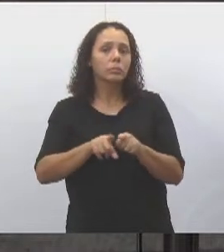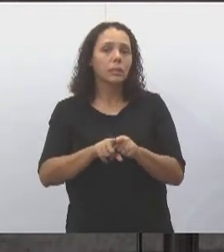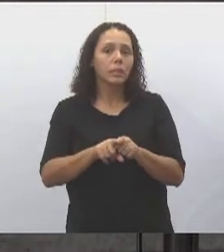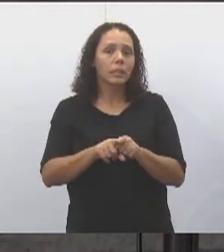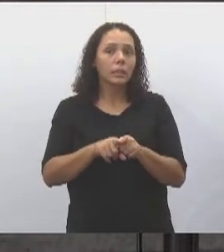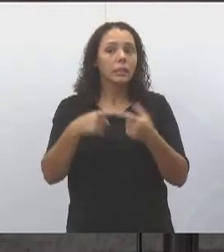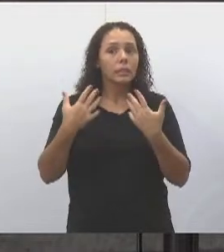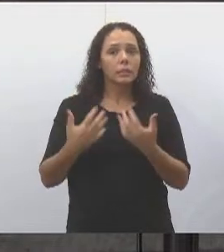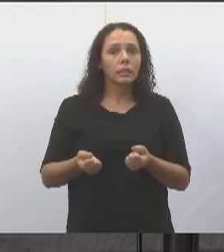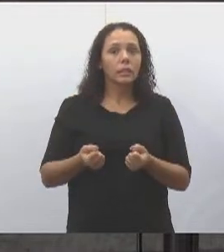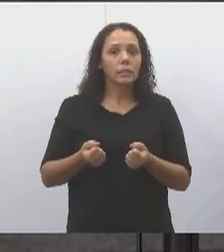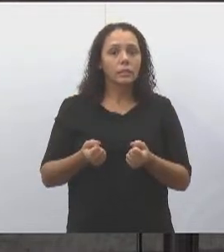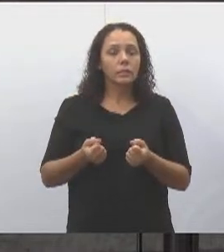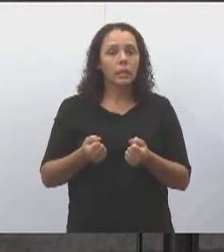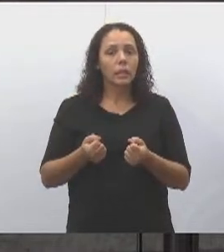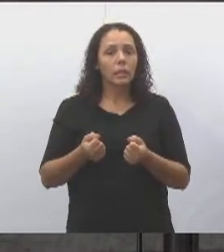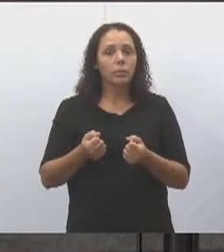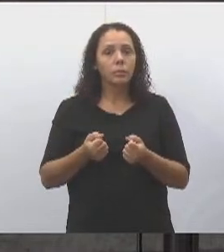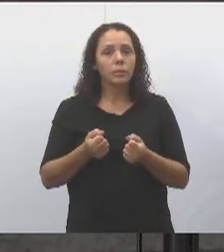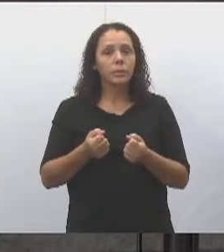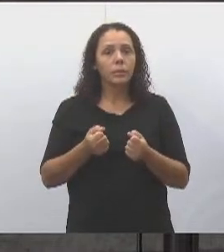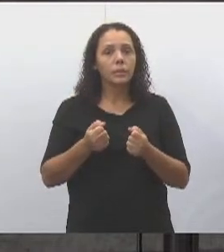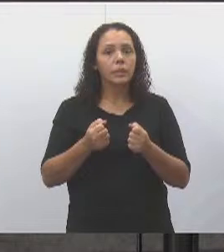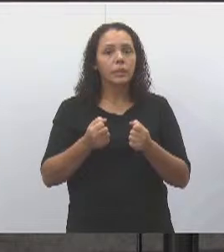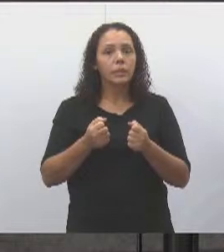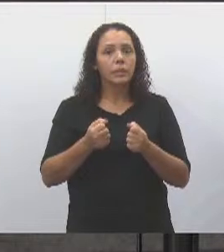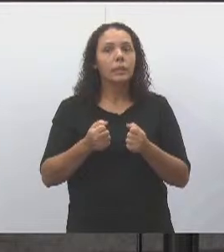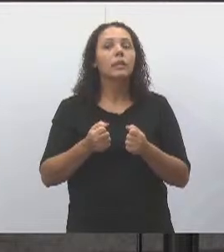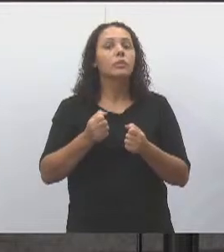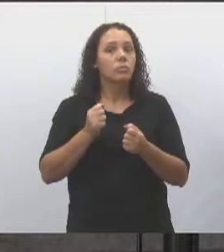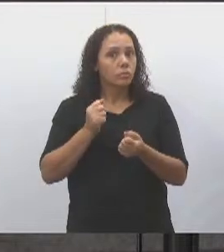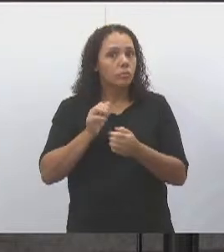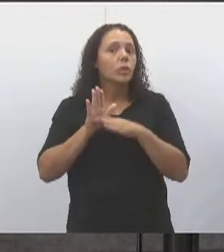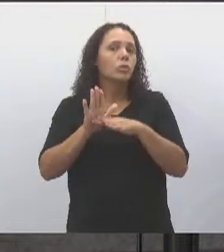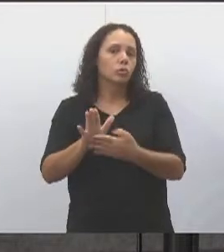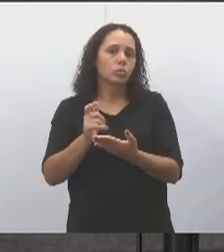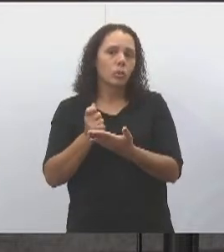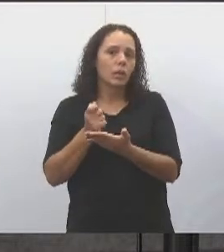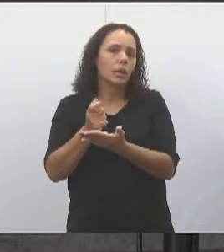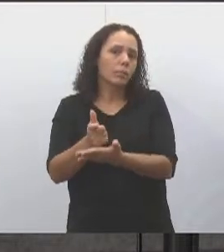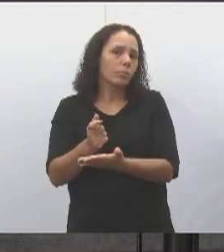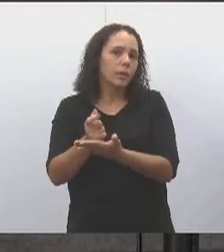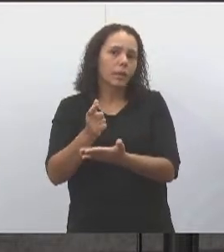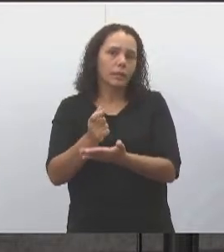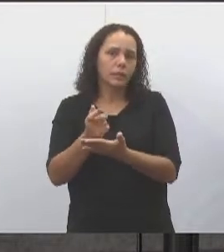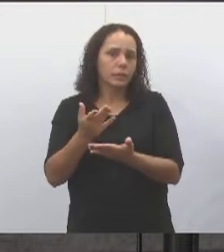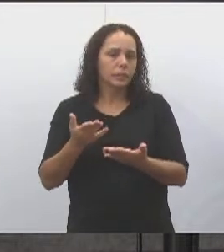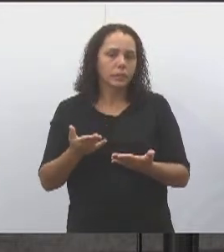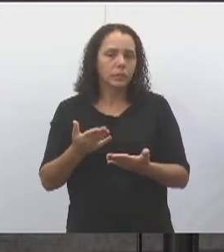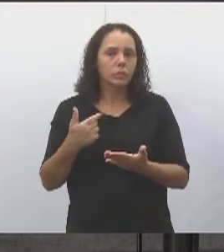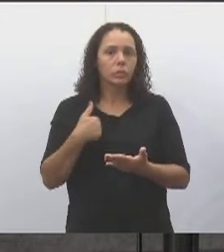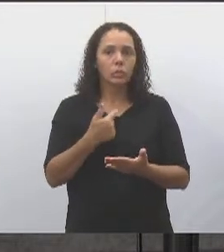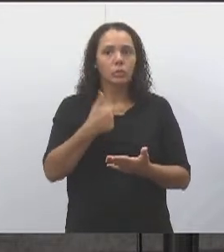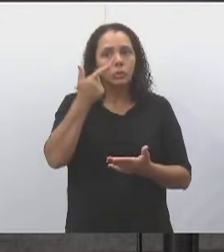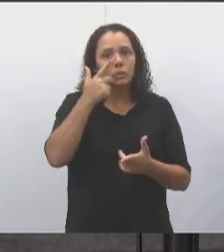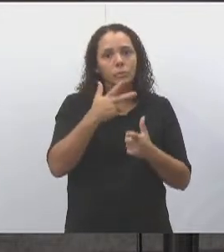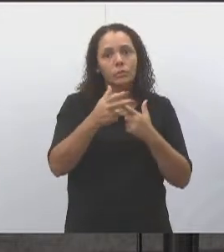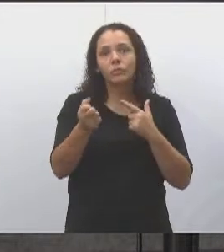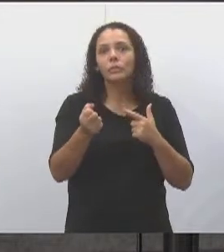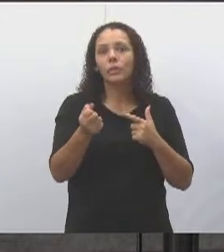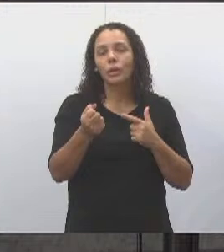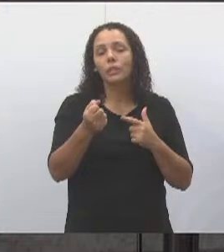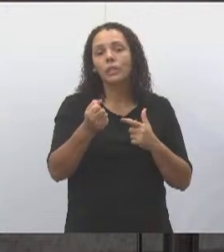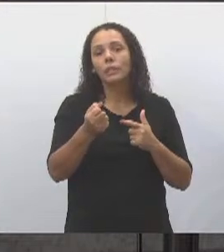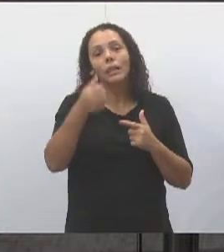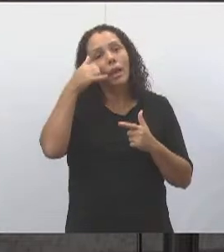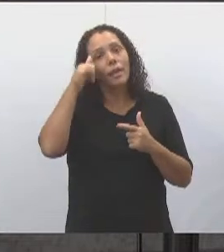que recebem acima do teto do IPMJ, vão continuar contribuindo. Nós tivemos uma vitória aí de não ser mais